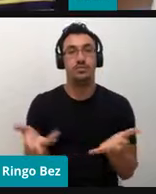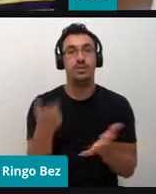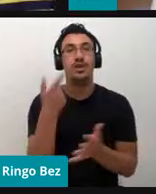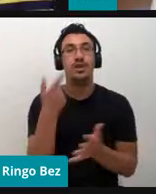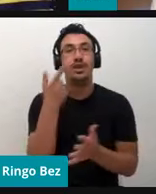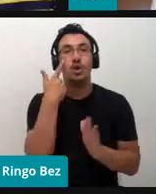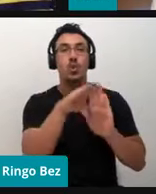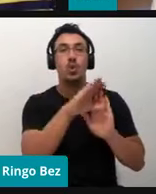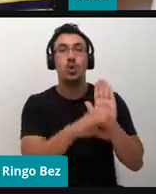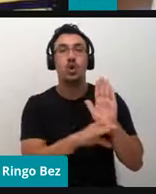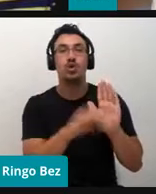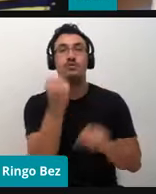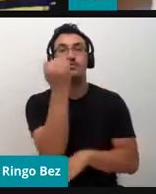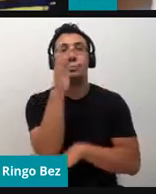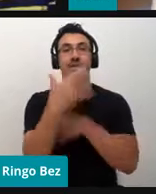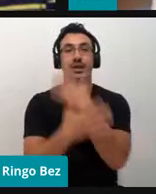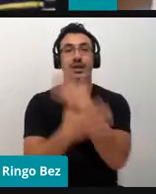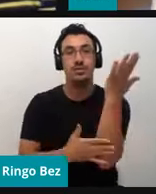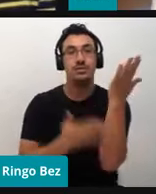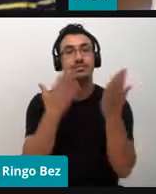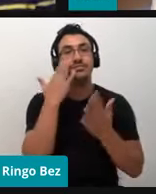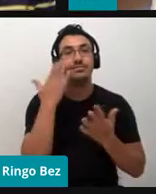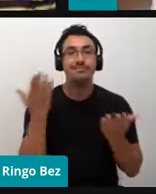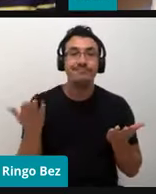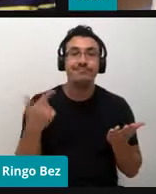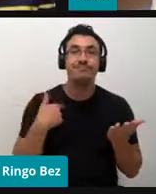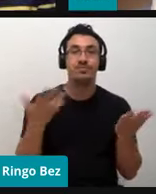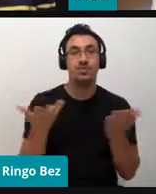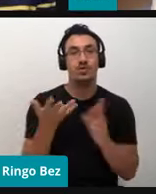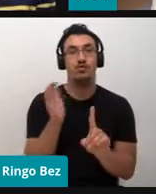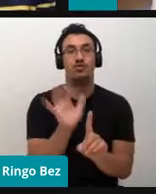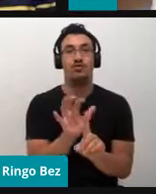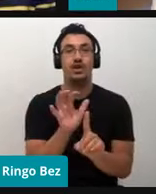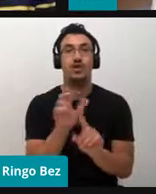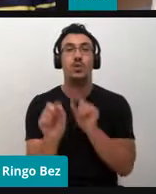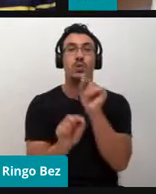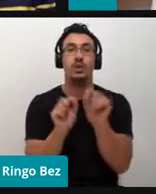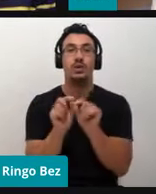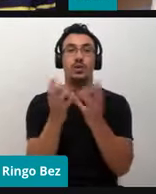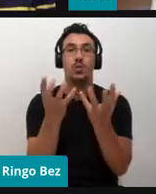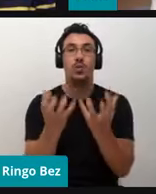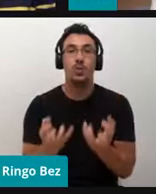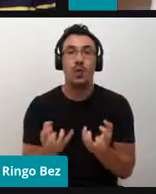Florestal. Isso certamente influenciou na capacidade de retenção